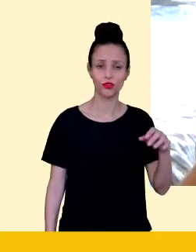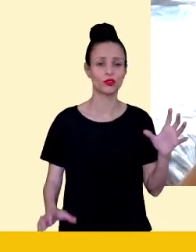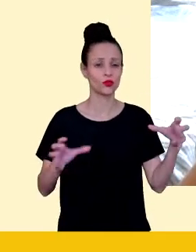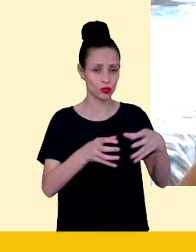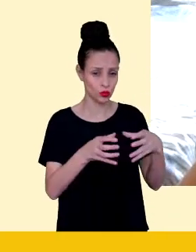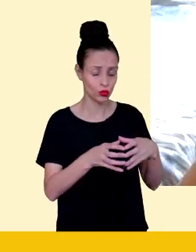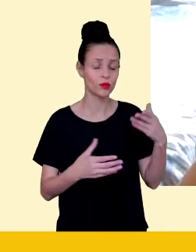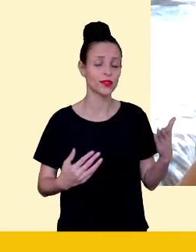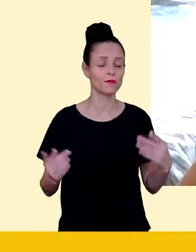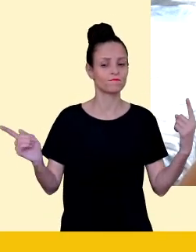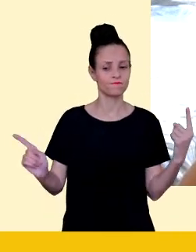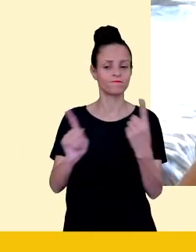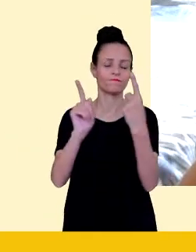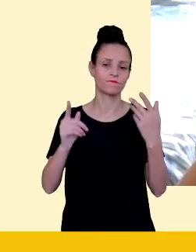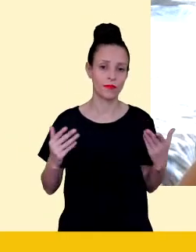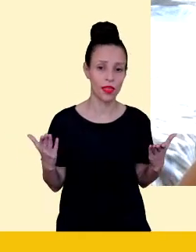provocou